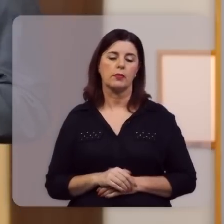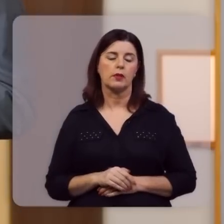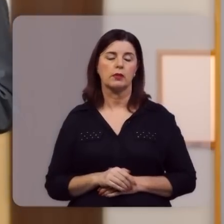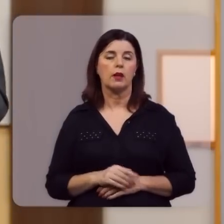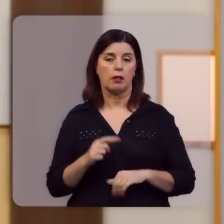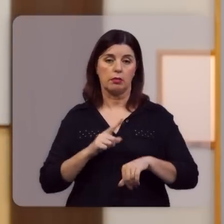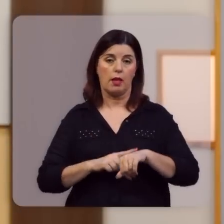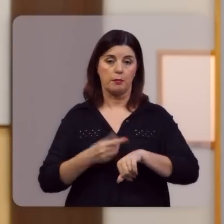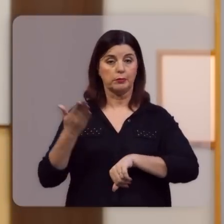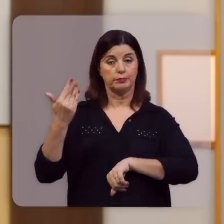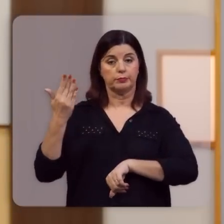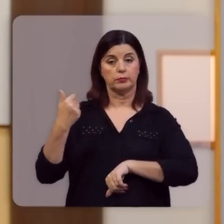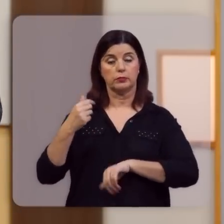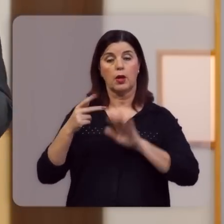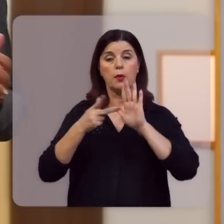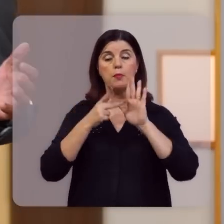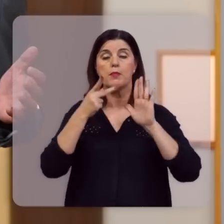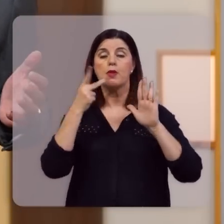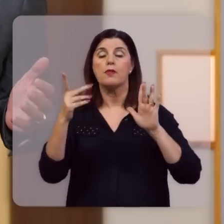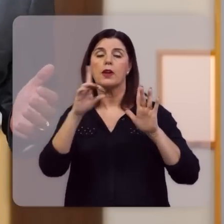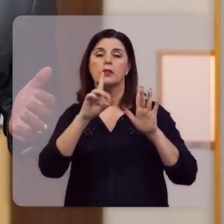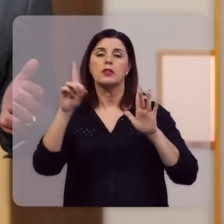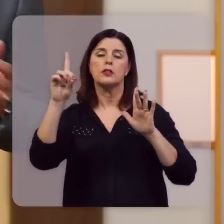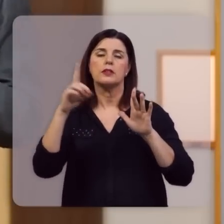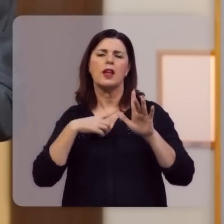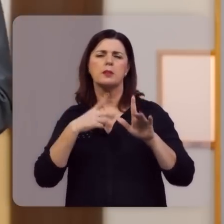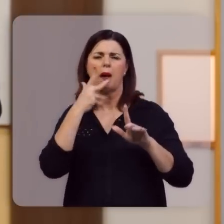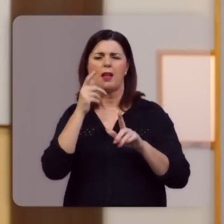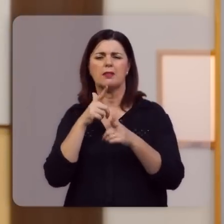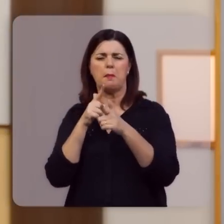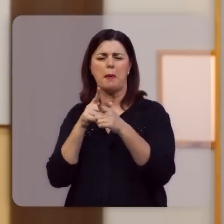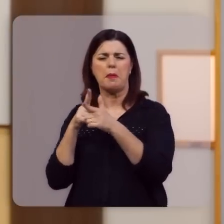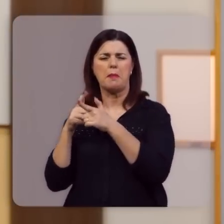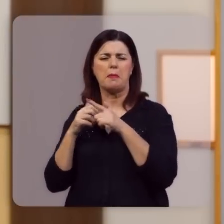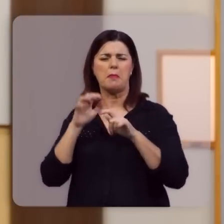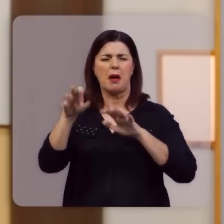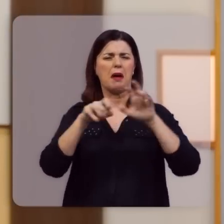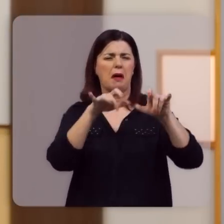Naquele tempo, os profetas de Deus estavam sendo caçados,